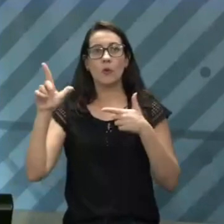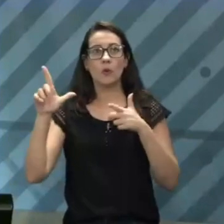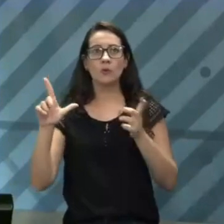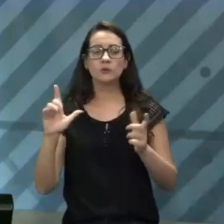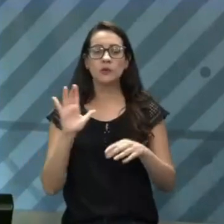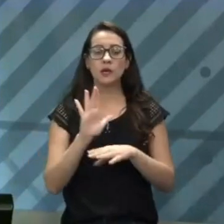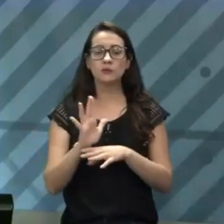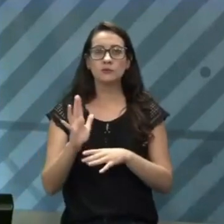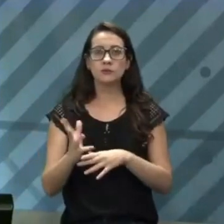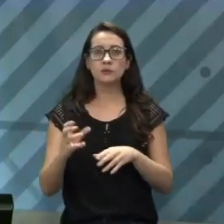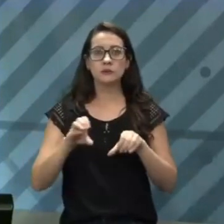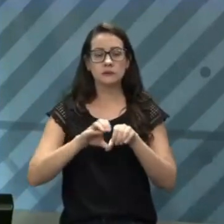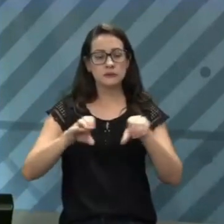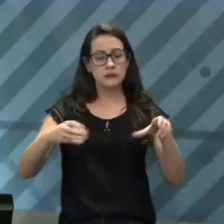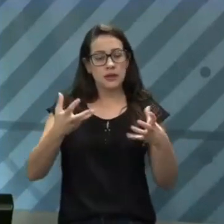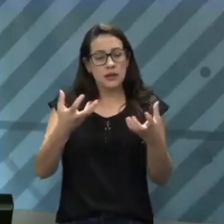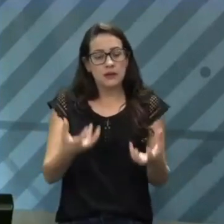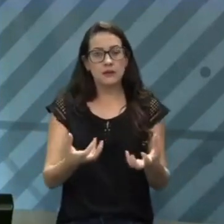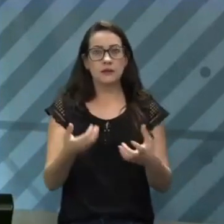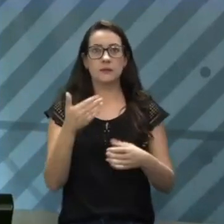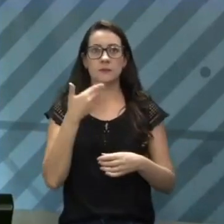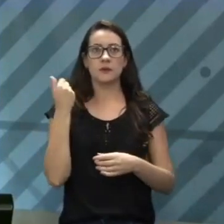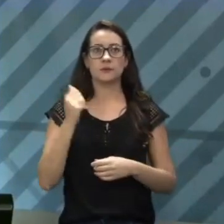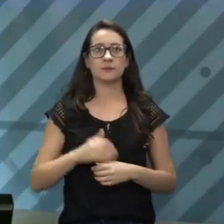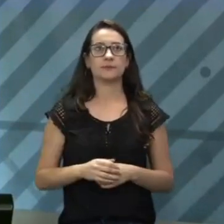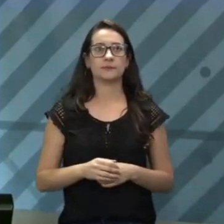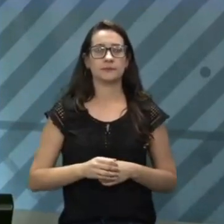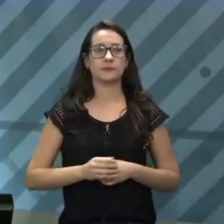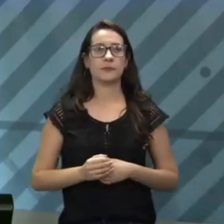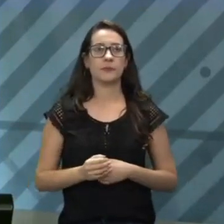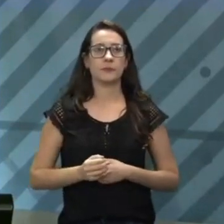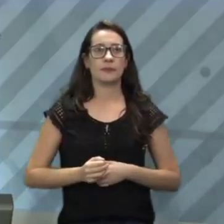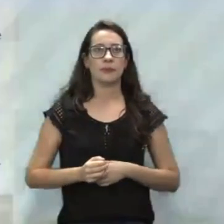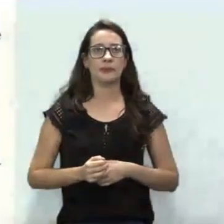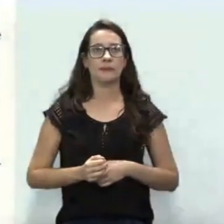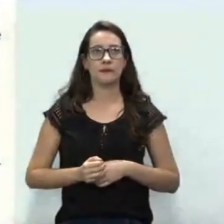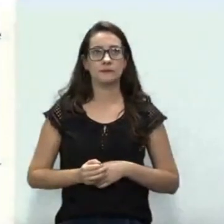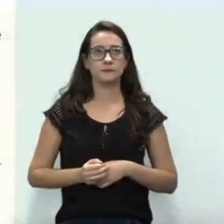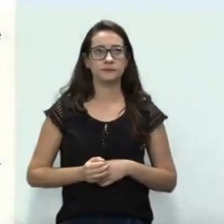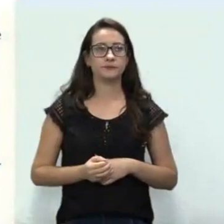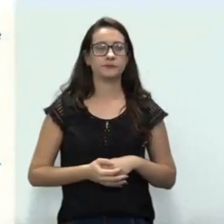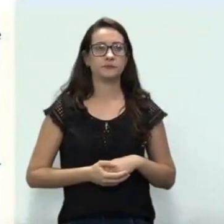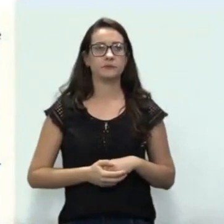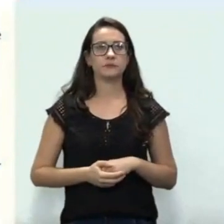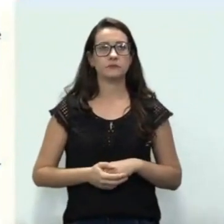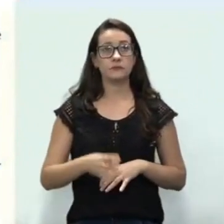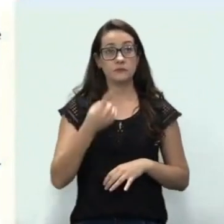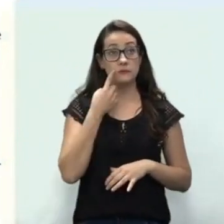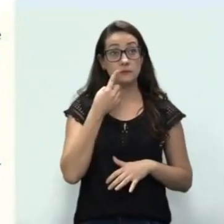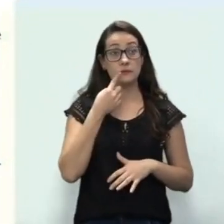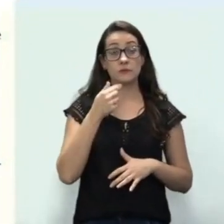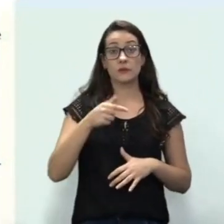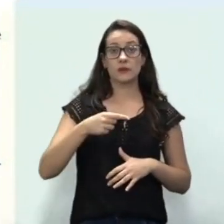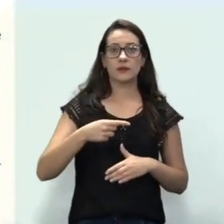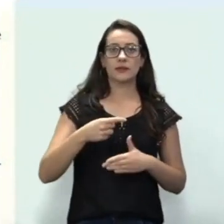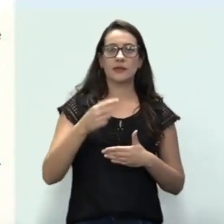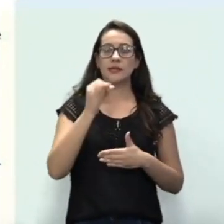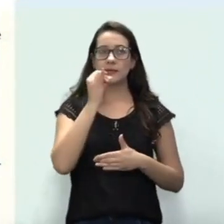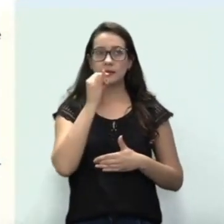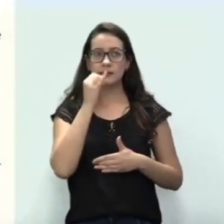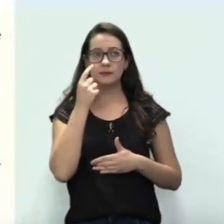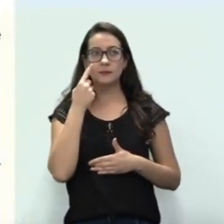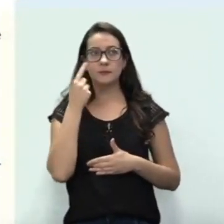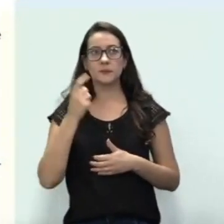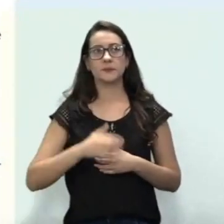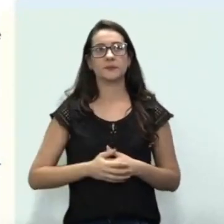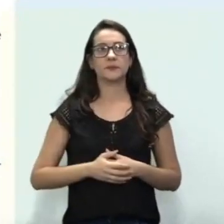maior aderência, como nós vamos ver a seguir. Então, nesse primeiro exemplo, nós temos os ganchos da armadura de